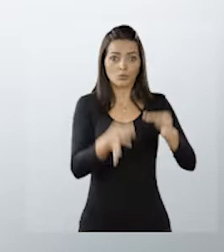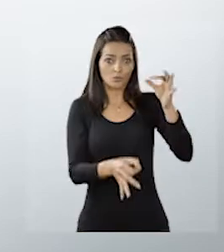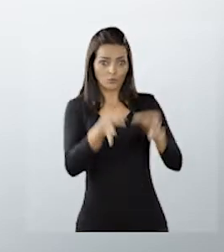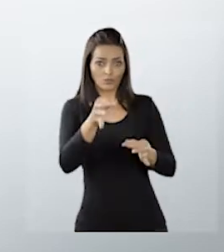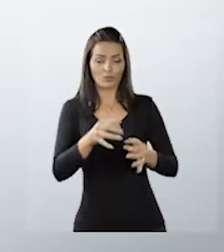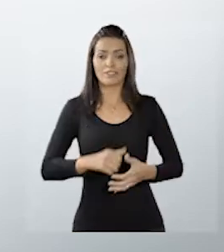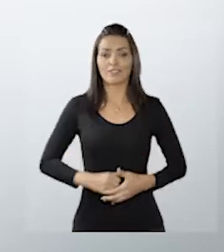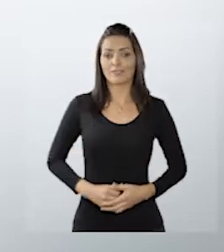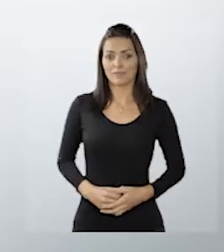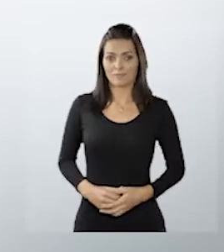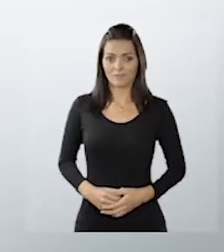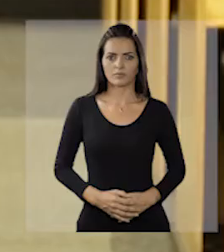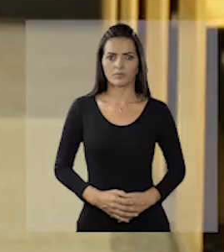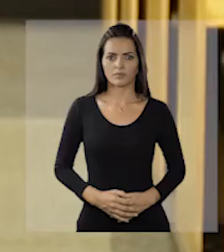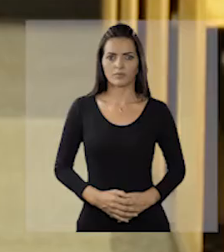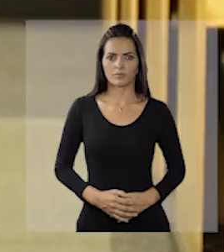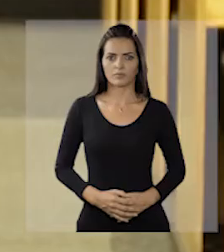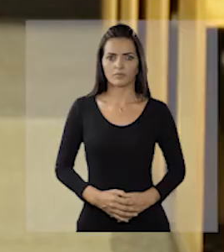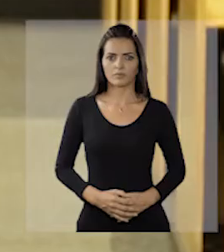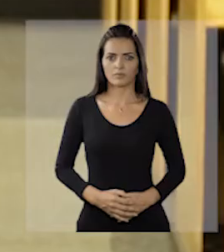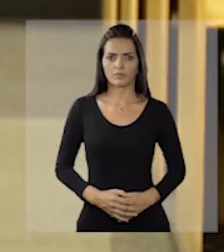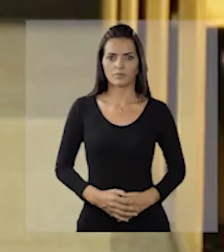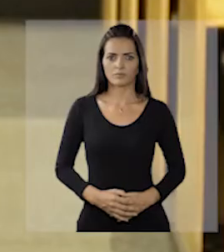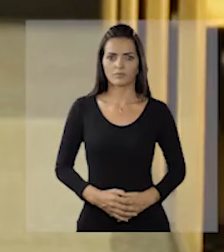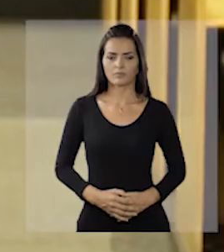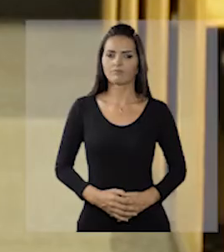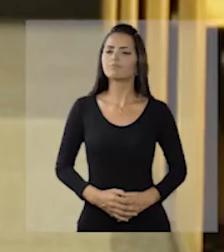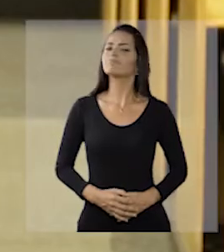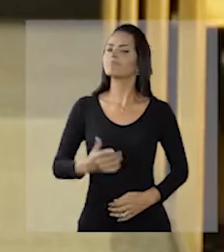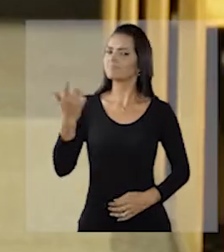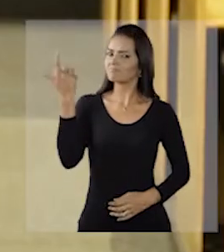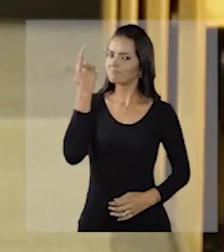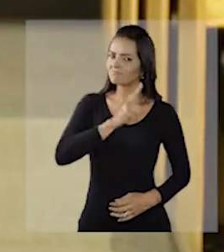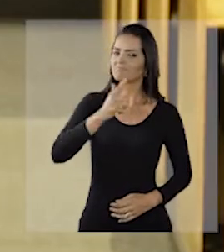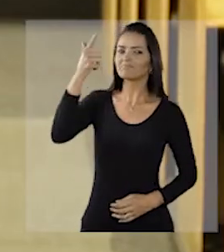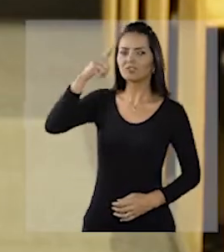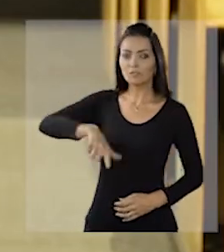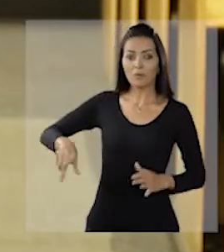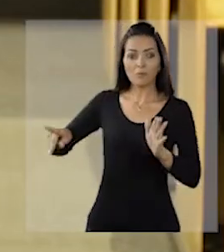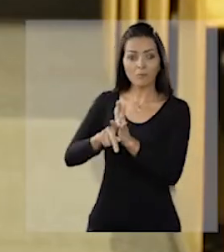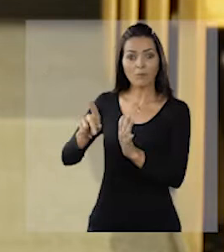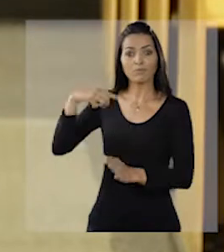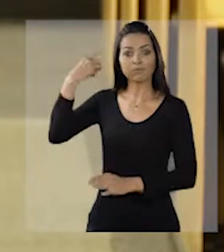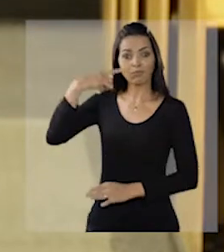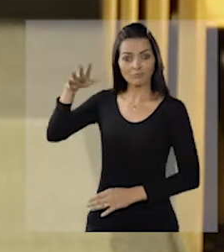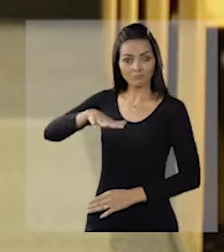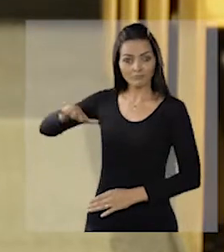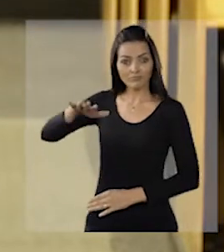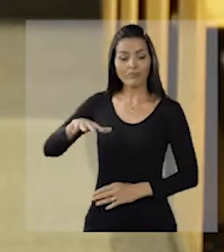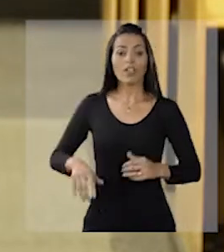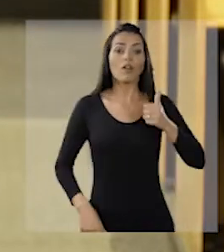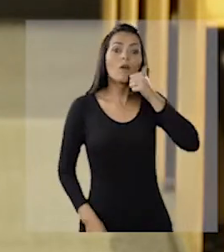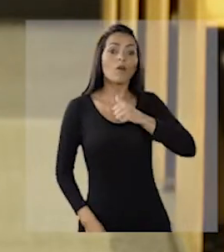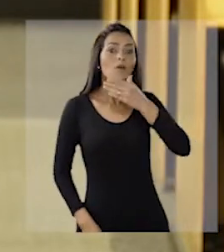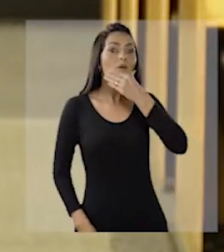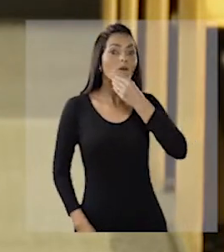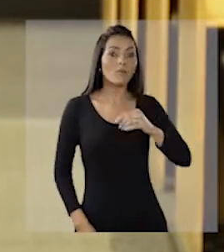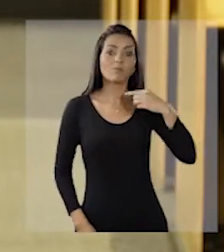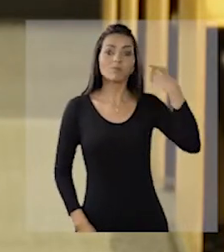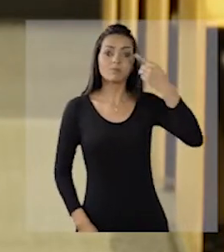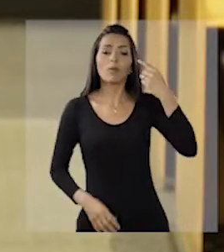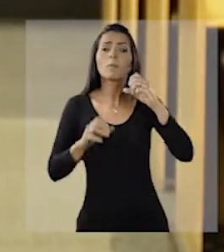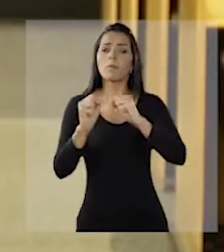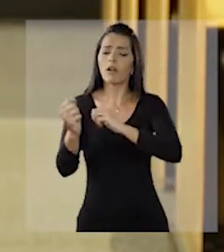as áreas jurídicas. Mais uma vitória da advocacia. Agora, advogados e advogadas poderão